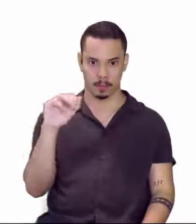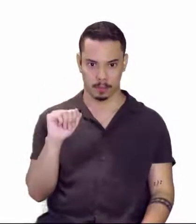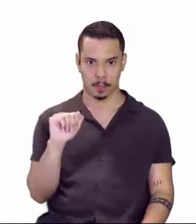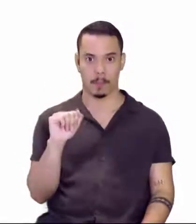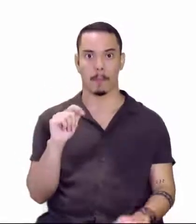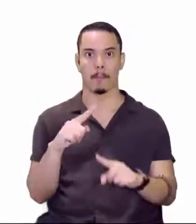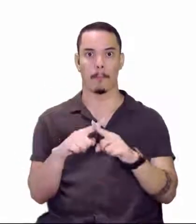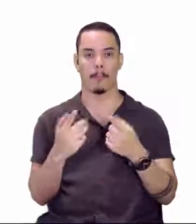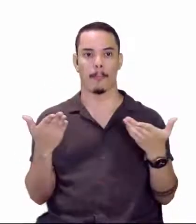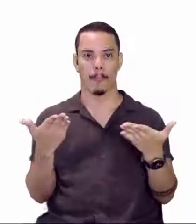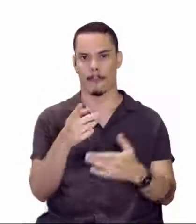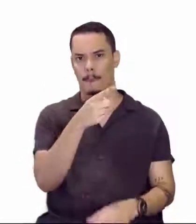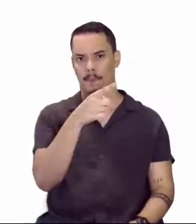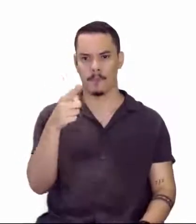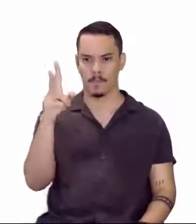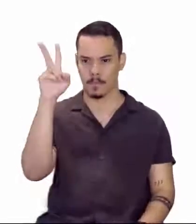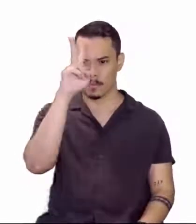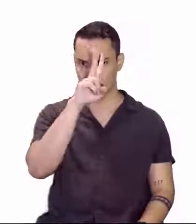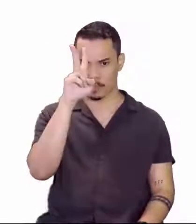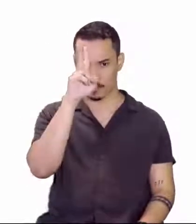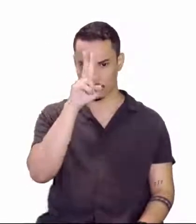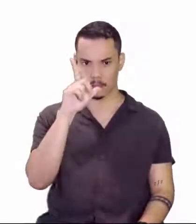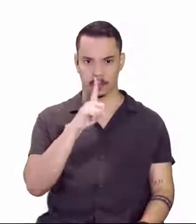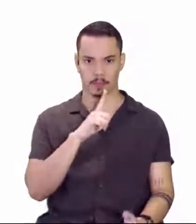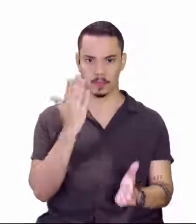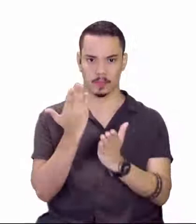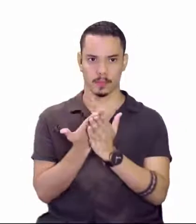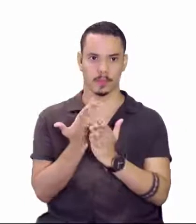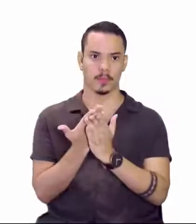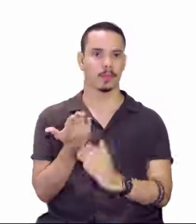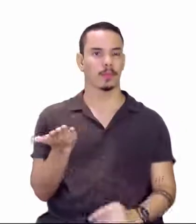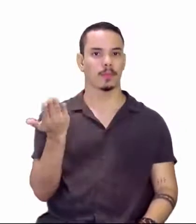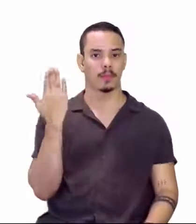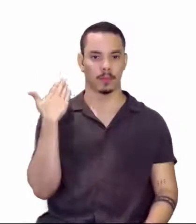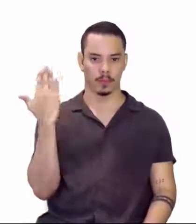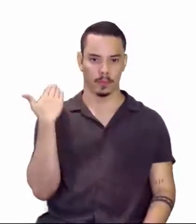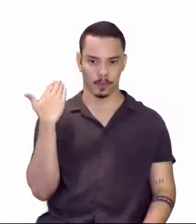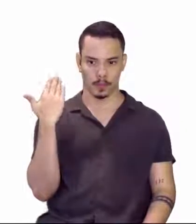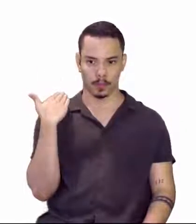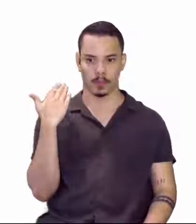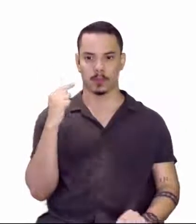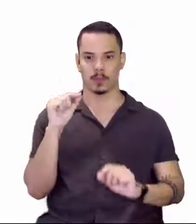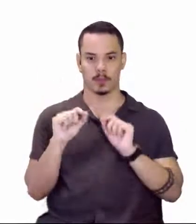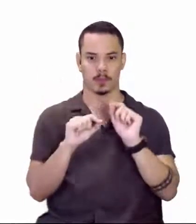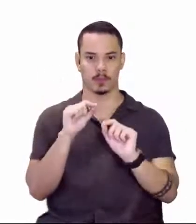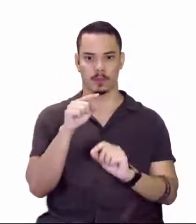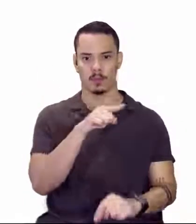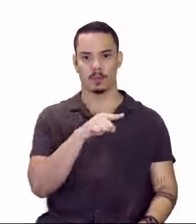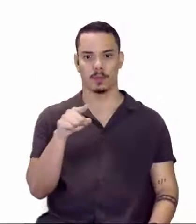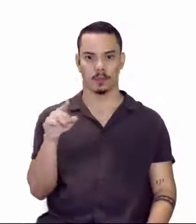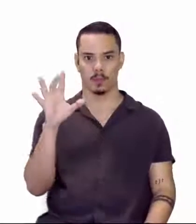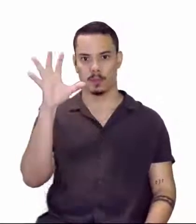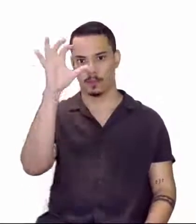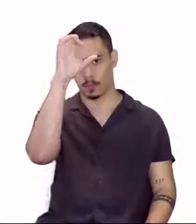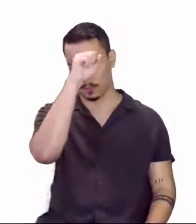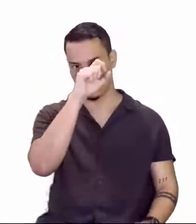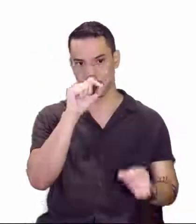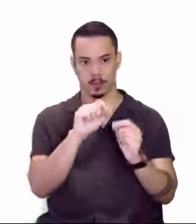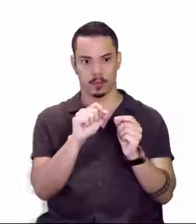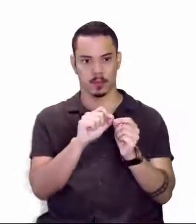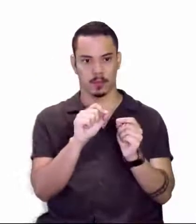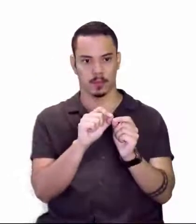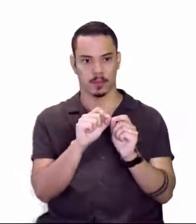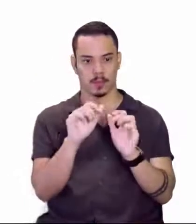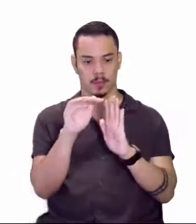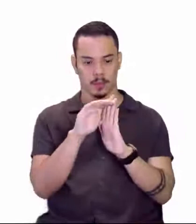caro aluno, você está lembrado das aulas anteriores que você aprendeu a fazer a